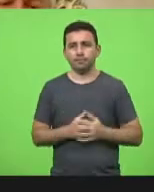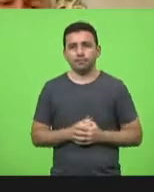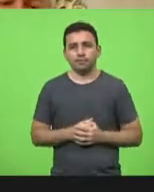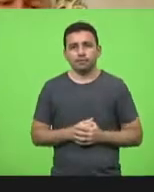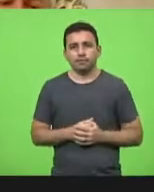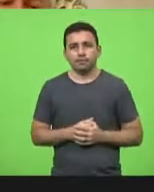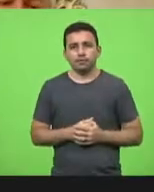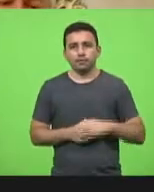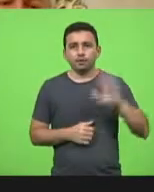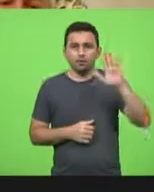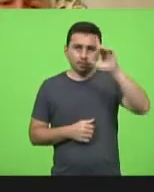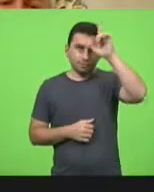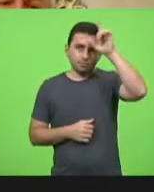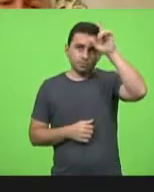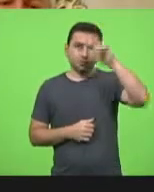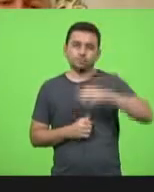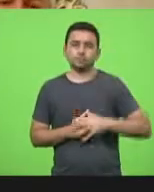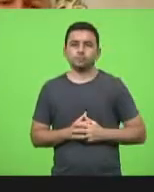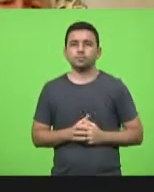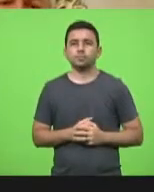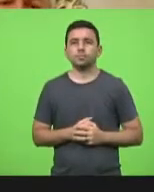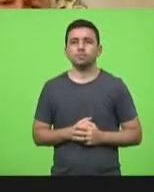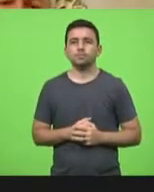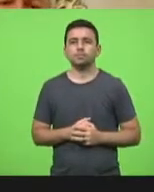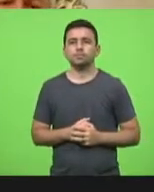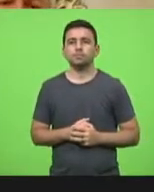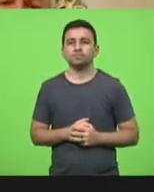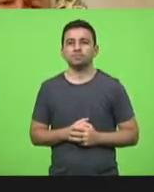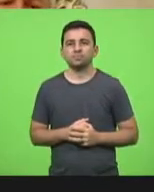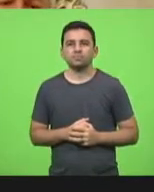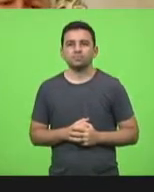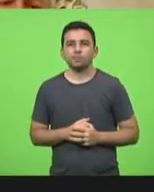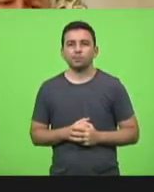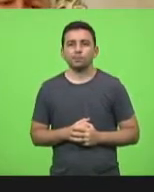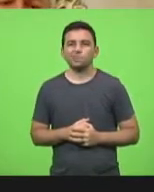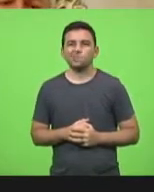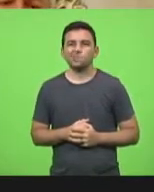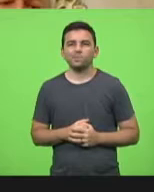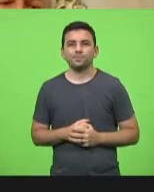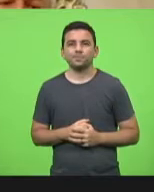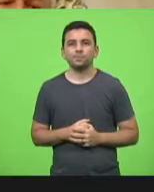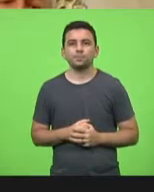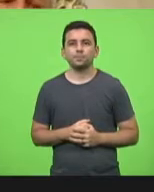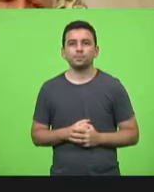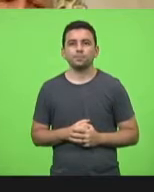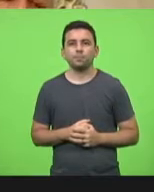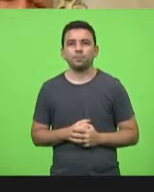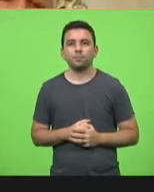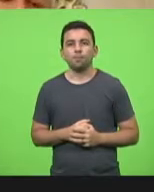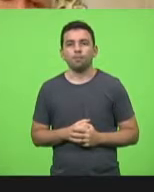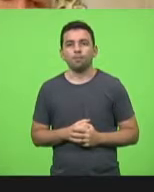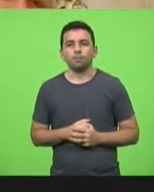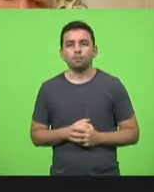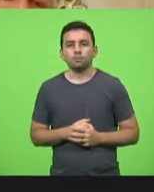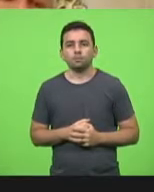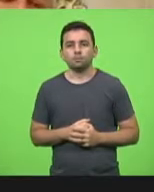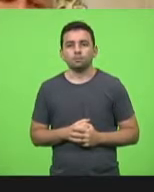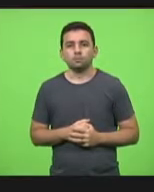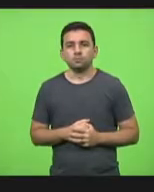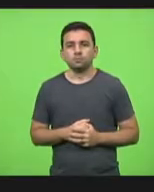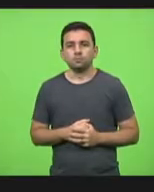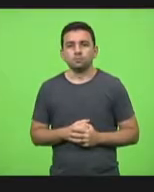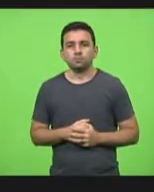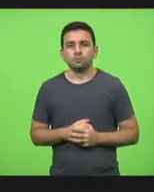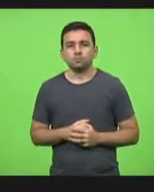Sargento Lima. Ainda em discussão, com a palavra o deputado Sargento Lima. Bom, foi citado